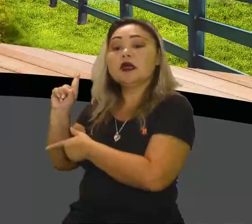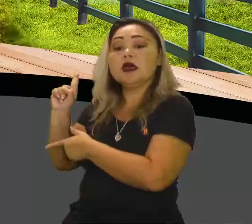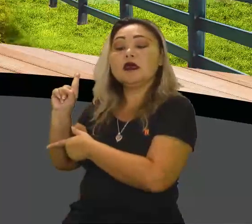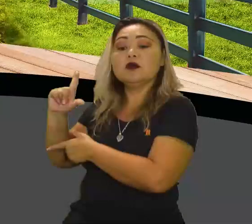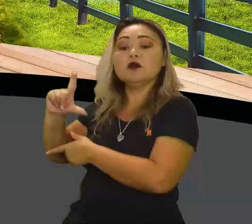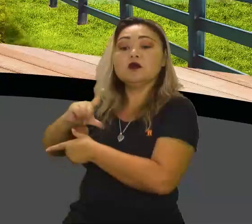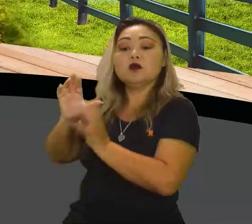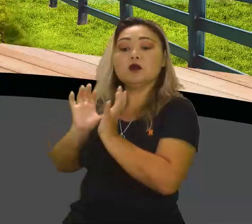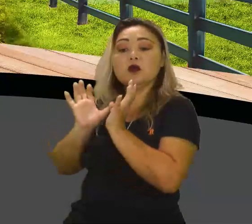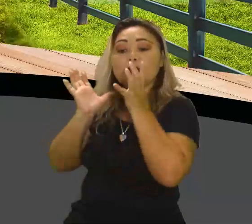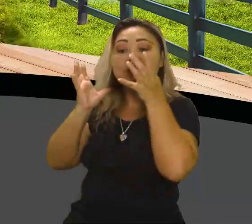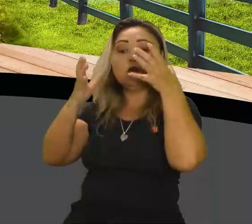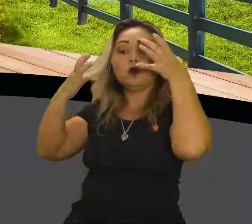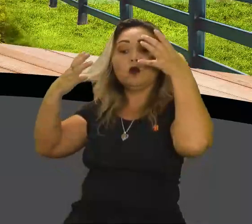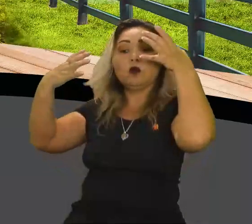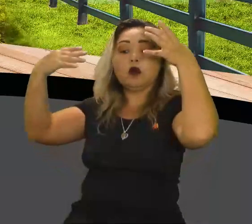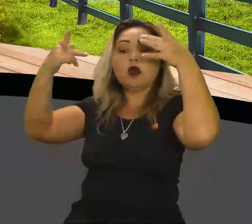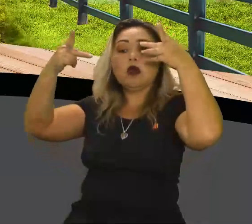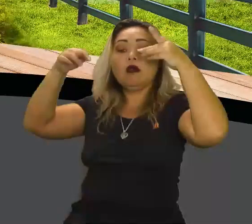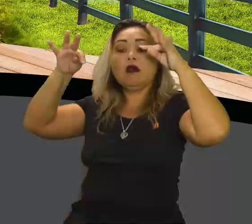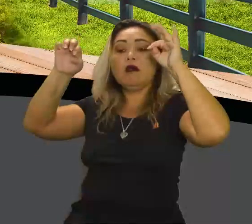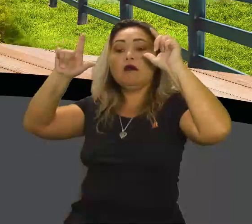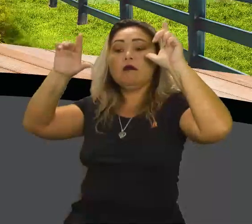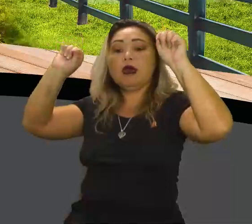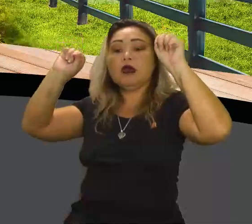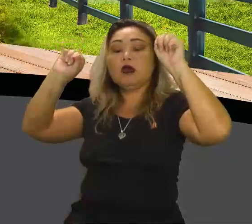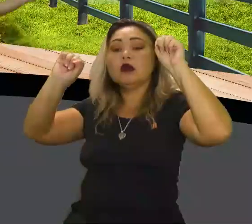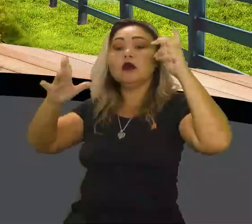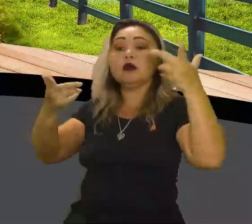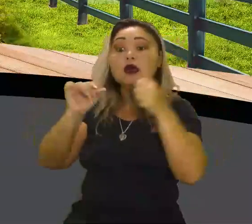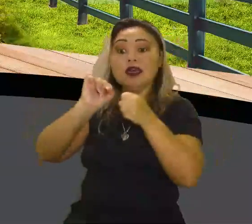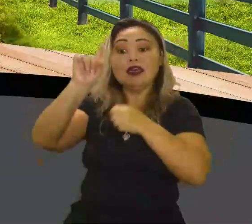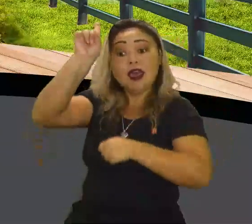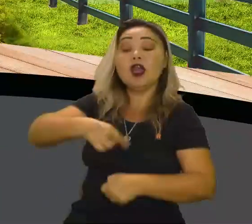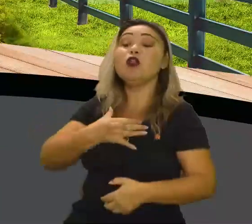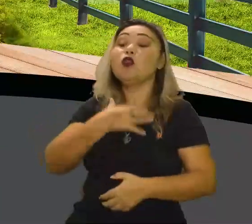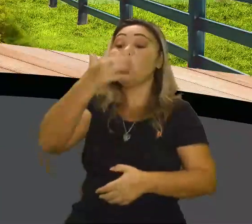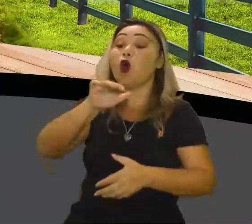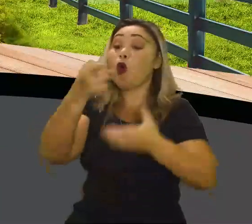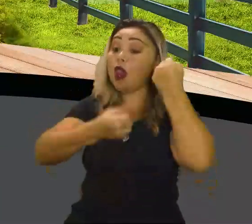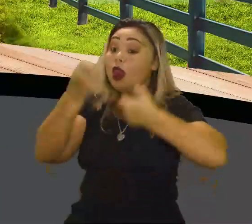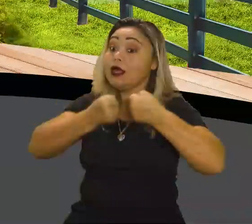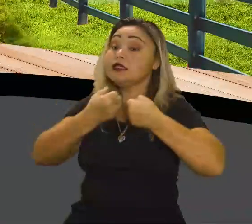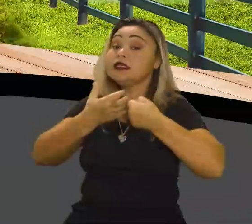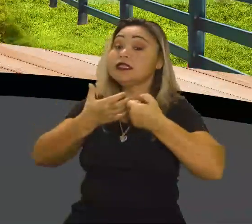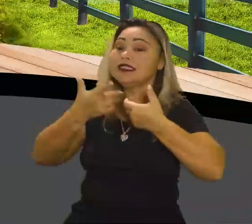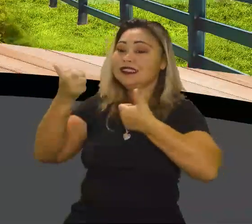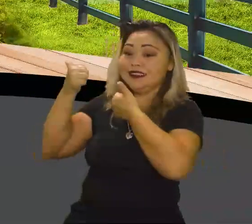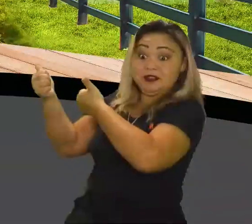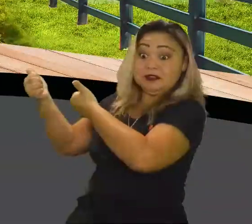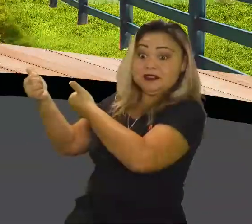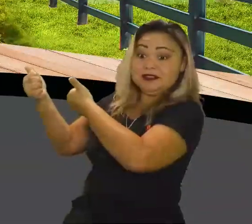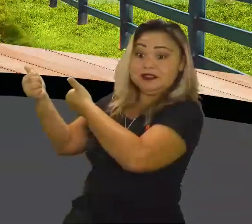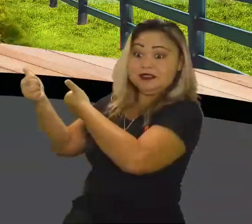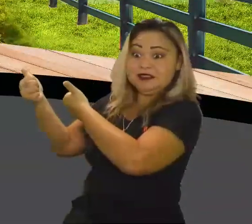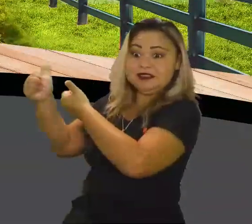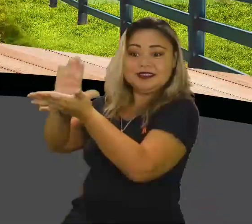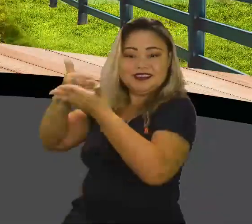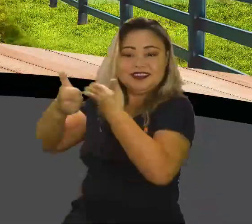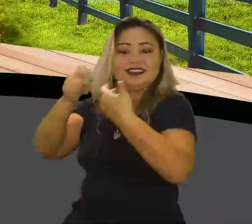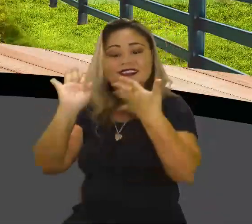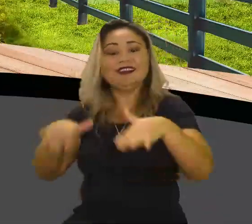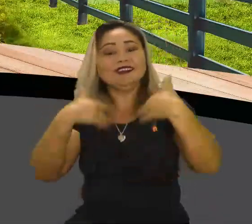Eu tenho pétala. Aí, como é aquela flor branca? Copo de leite! Eita, isso que é uma